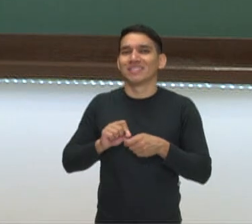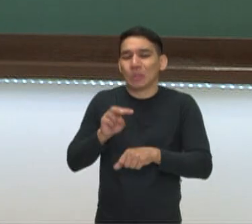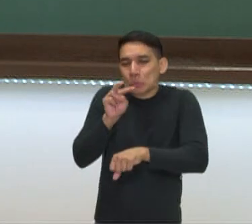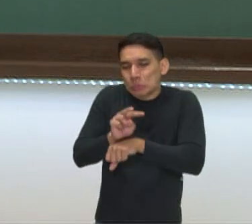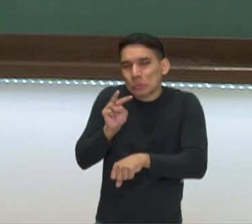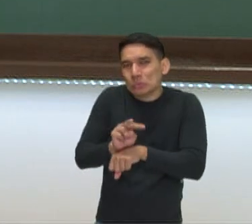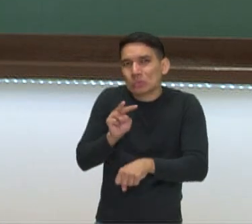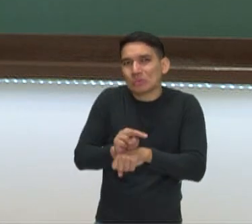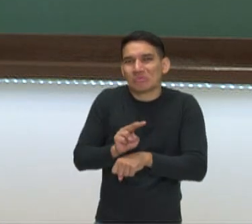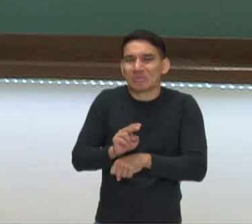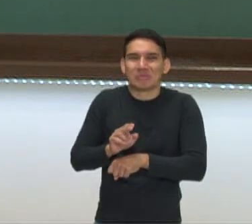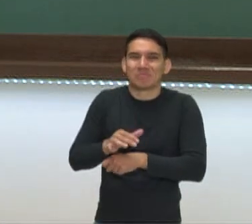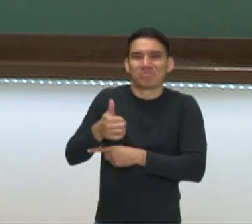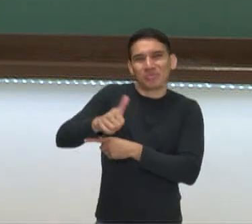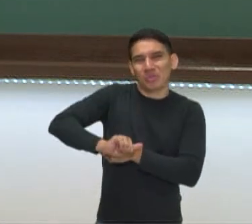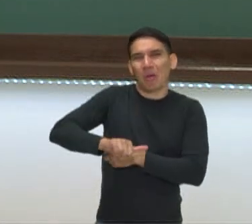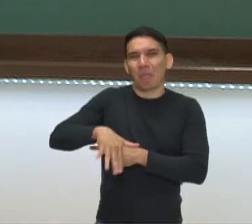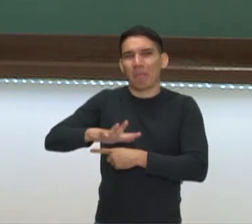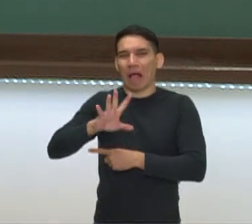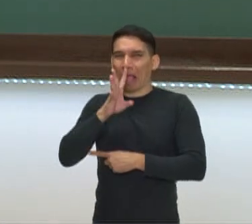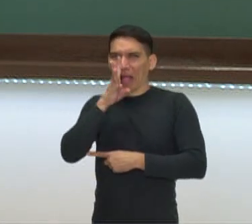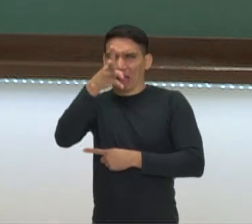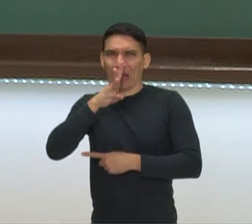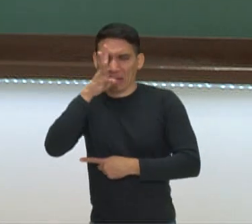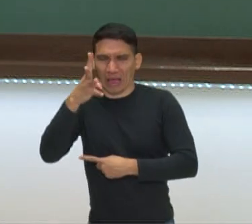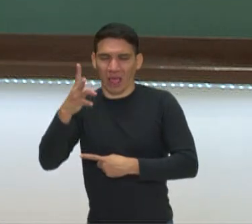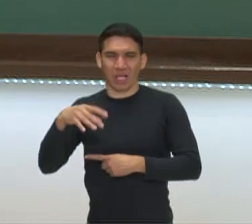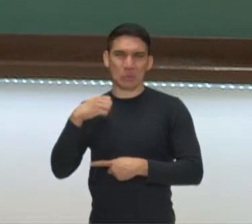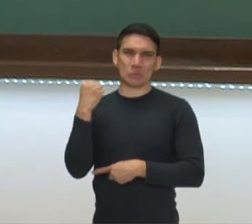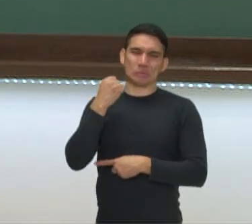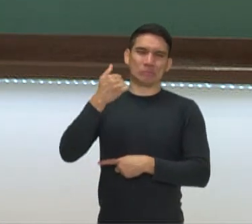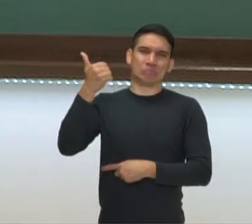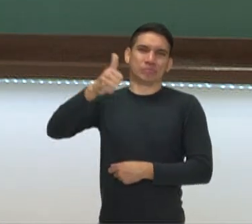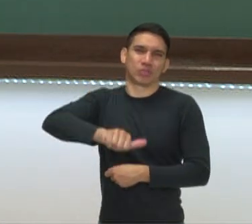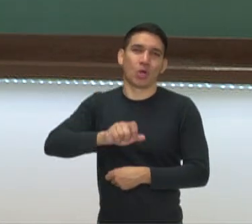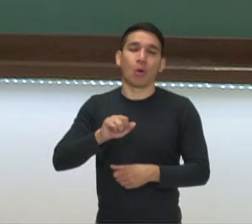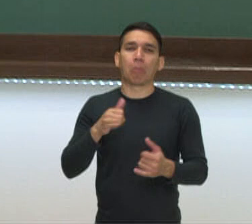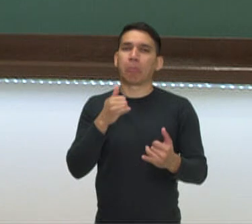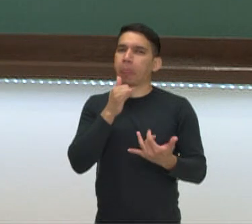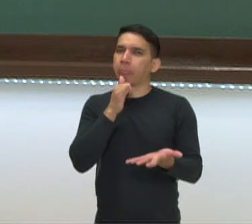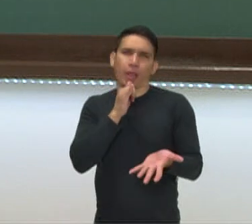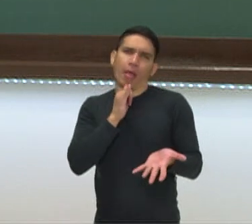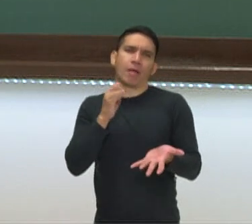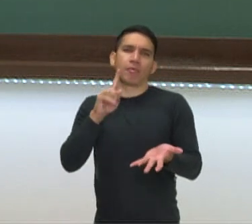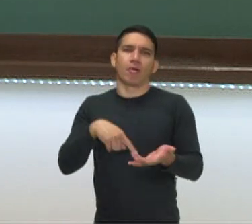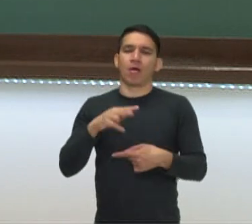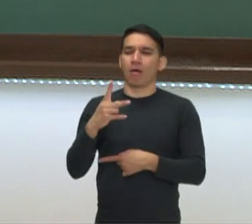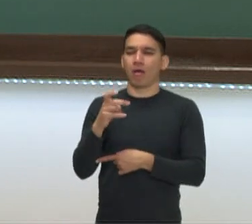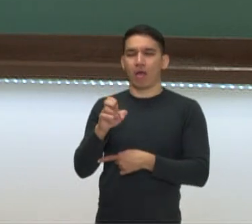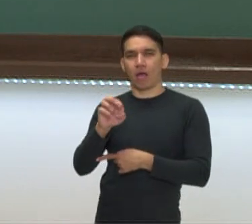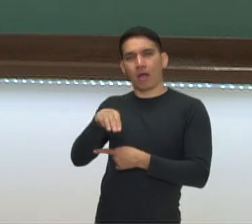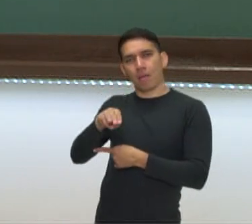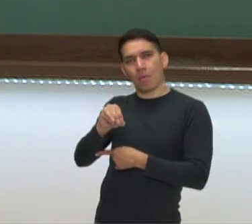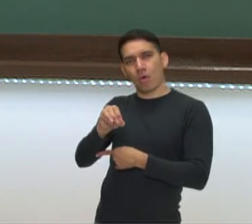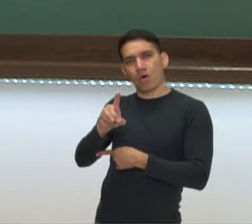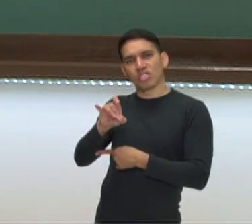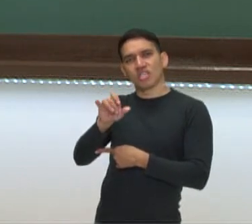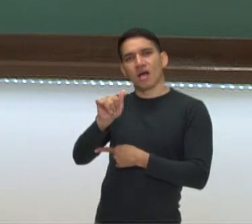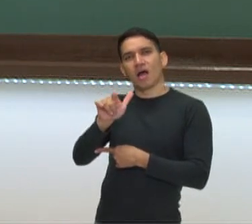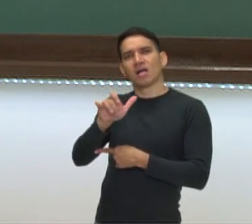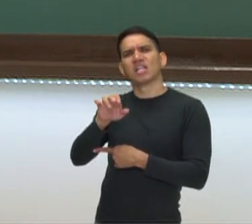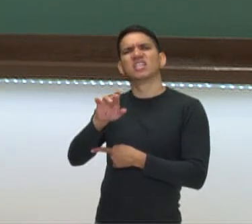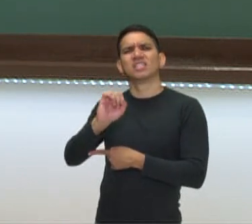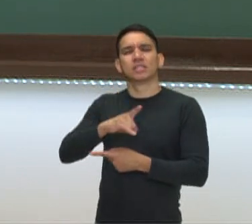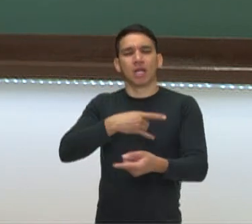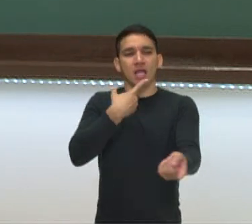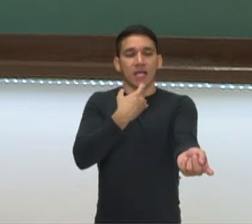tratamentos mais invasivos, mais agressivos, né, como uma hemodiálise, como transplantes. Então, quem